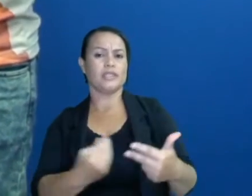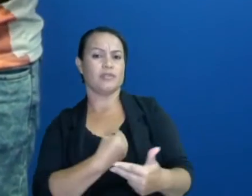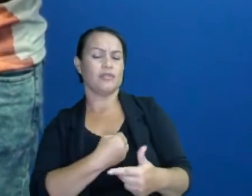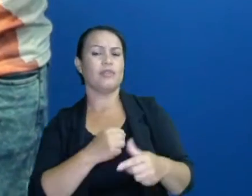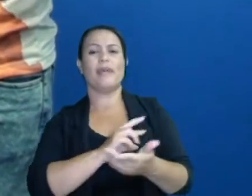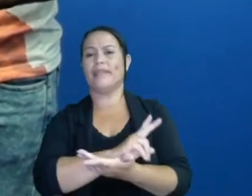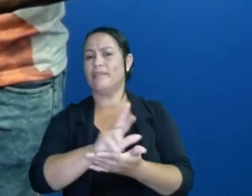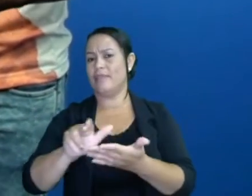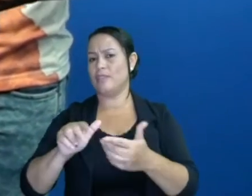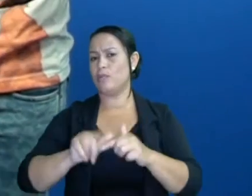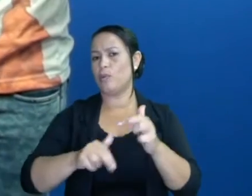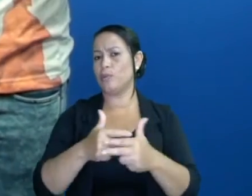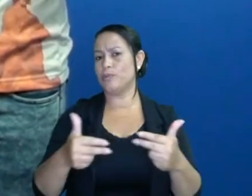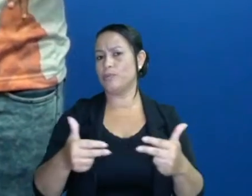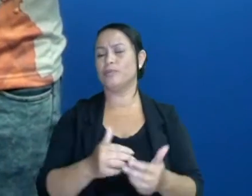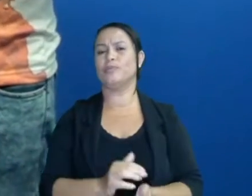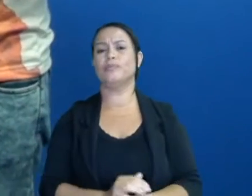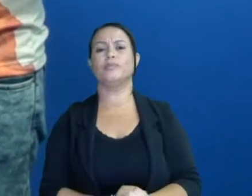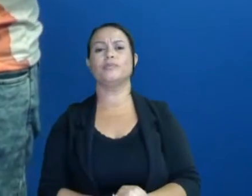das indústrias.